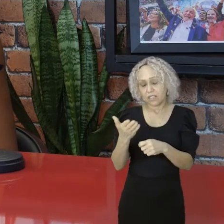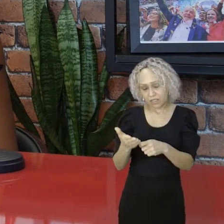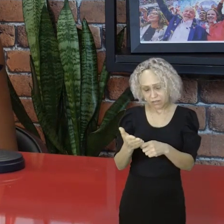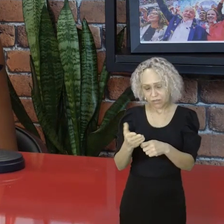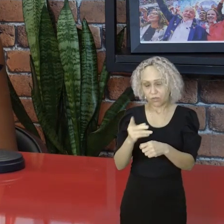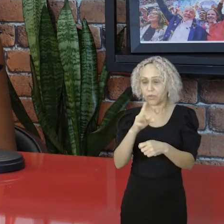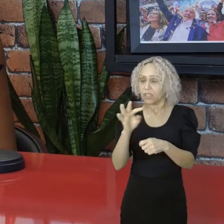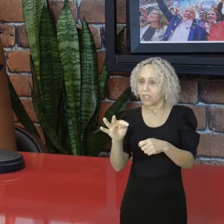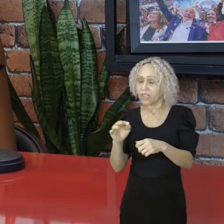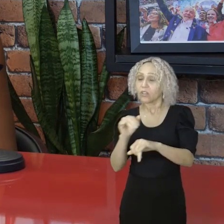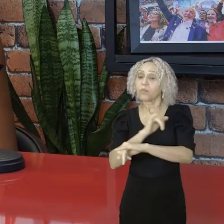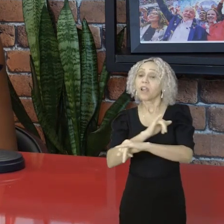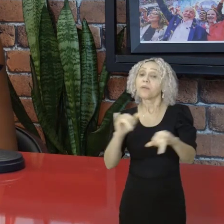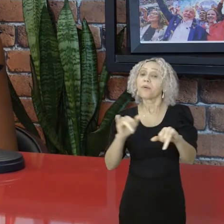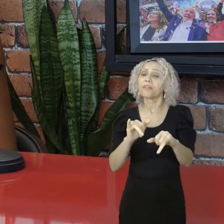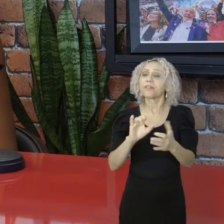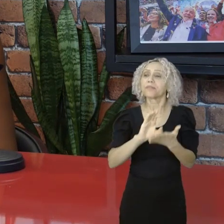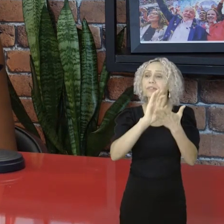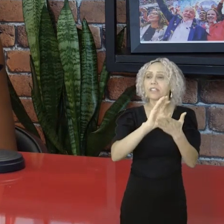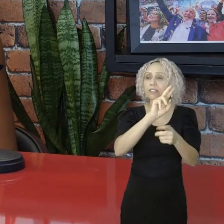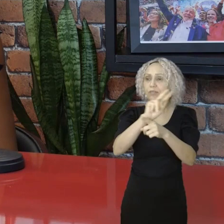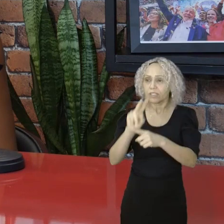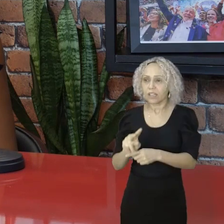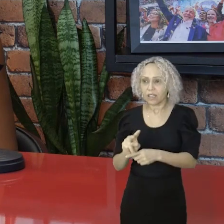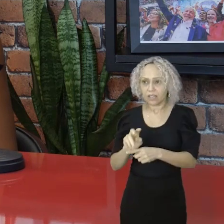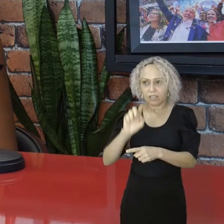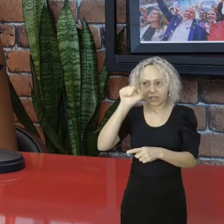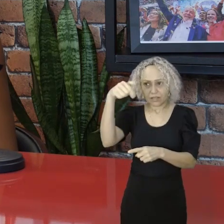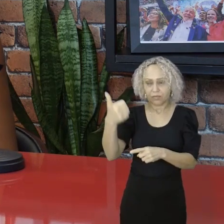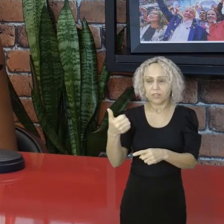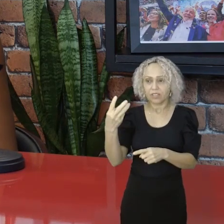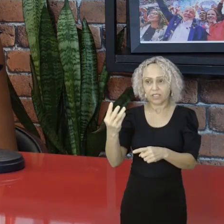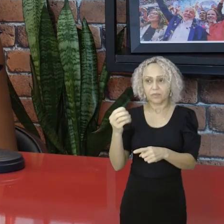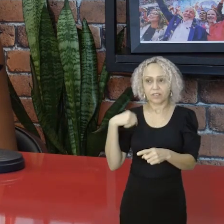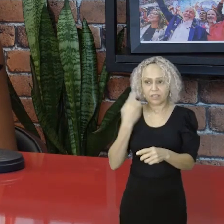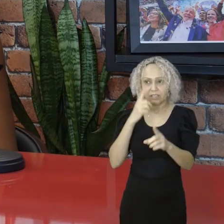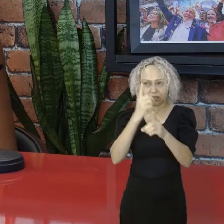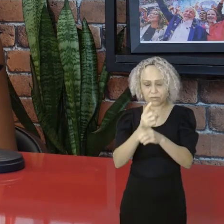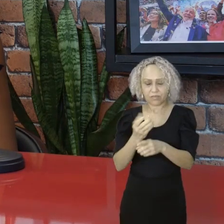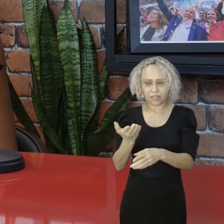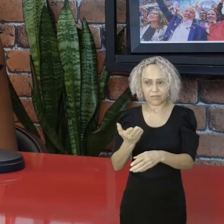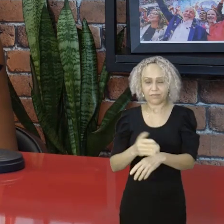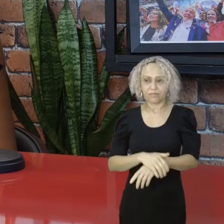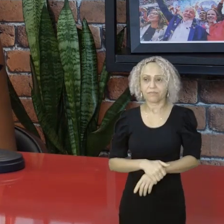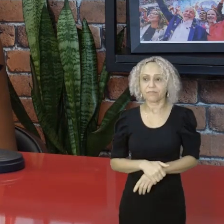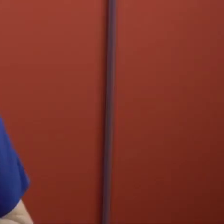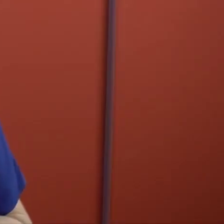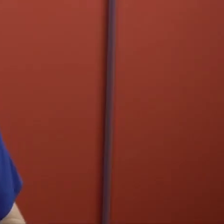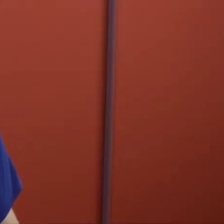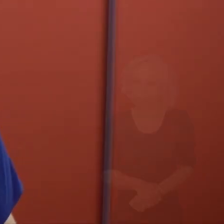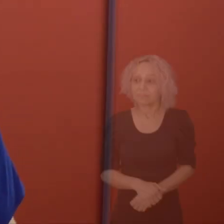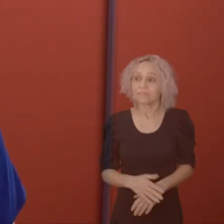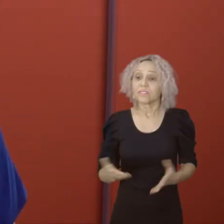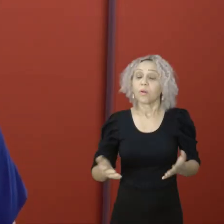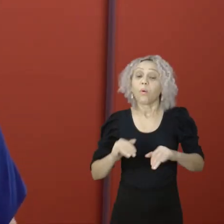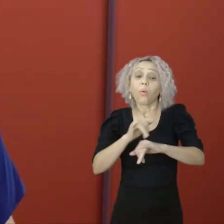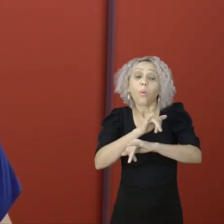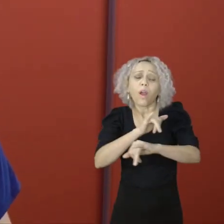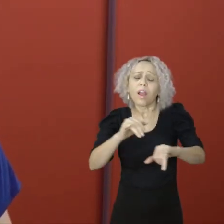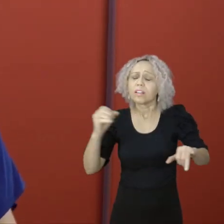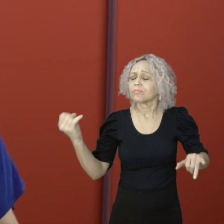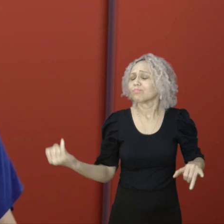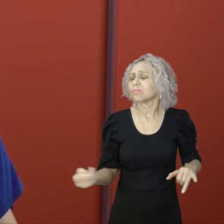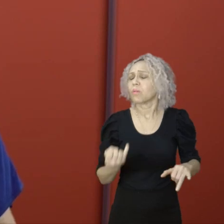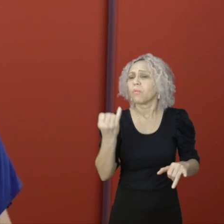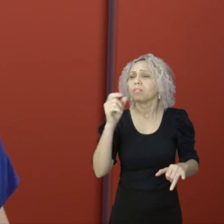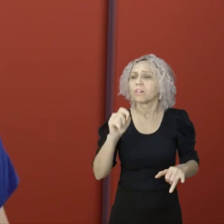Gleide Andrade, sobre a importância dos conselhos tutelares. A gente se encontra no próximo 13 Minutos. Até lá! Um recado super